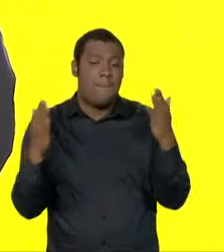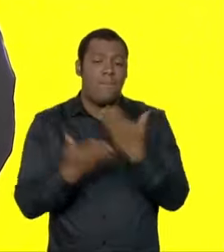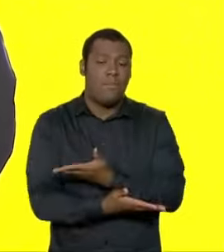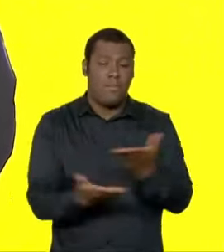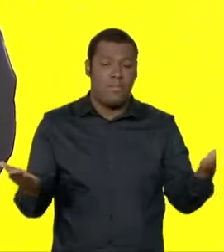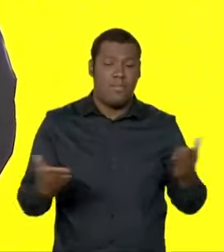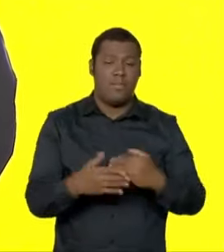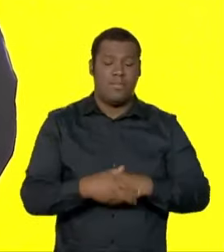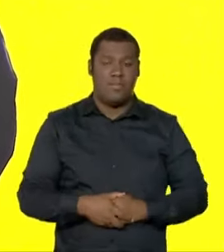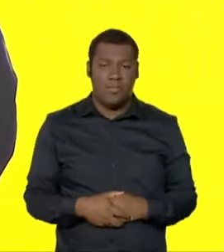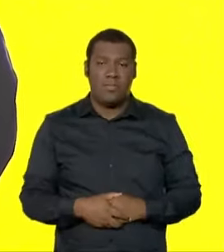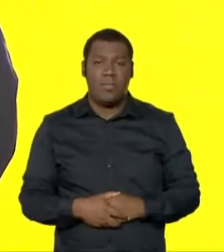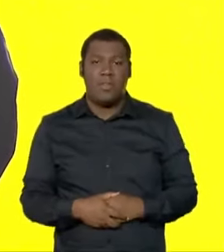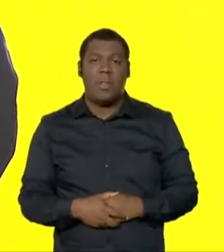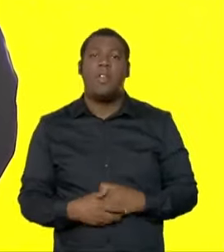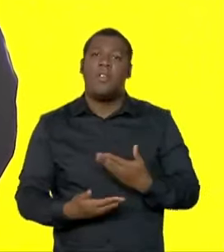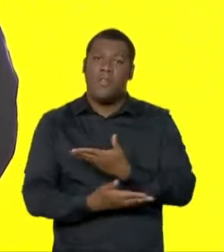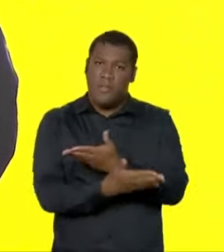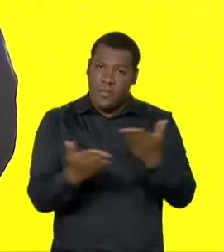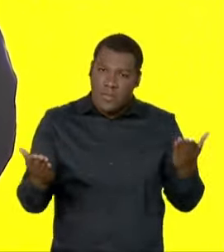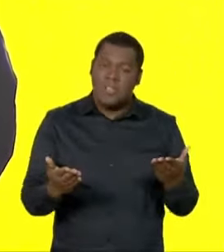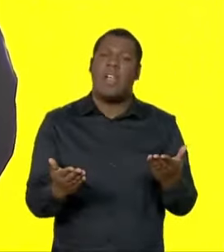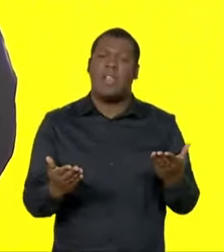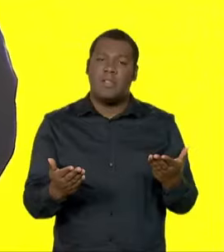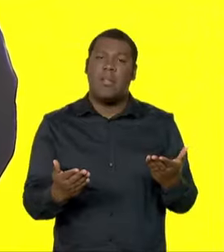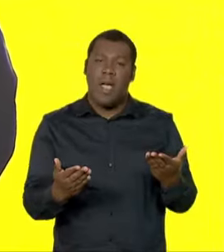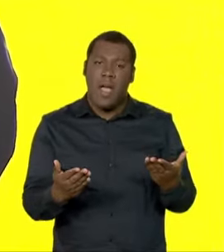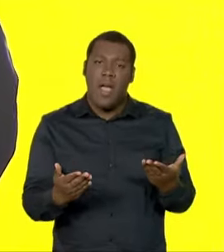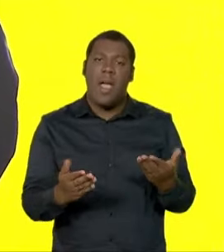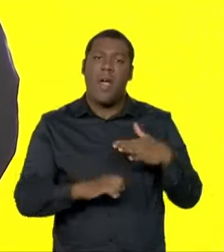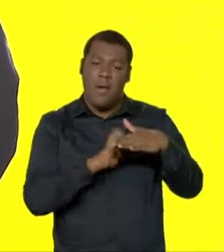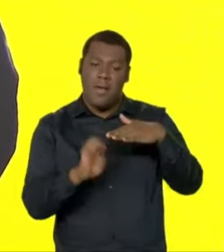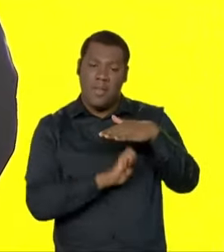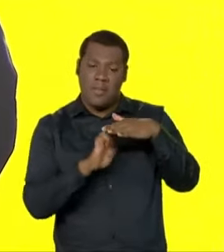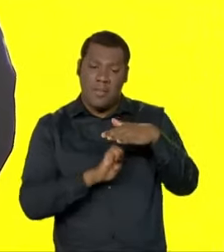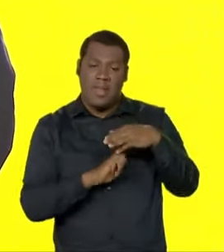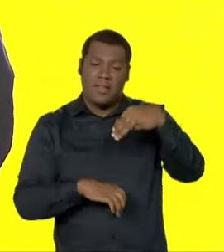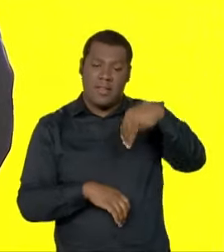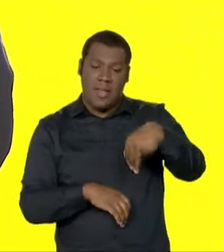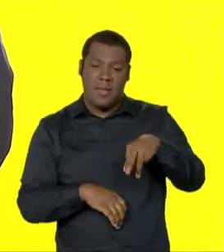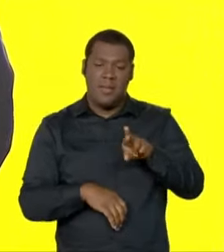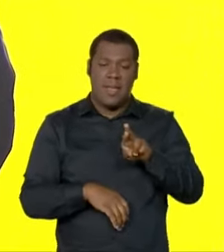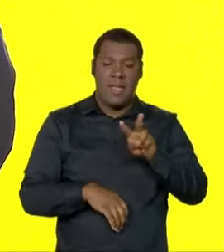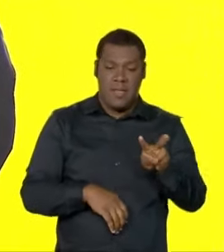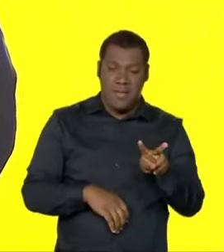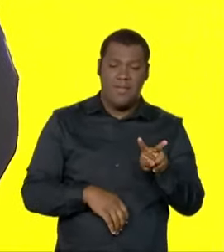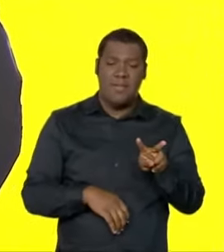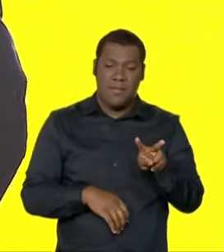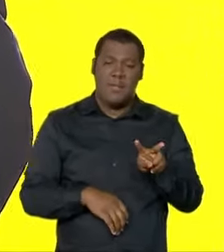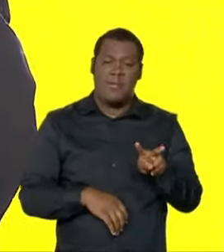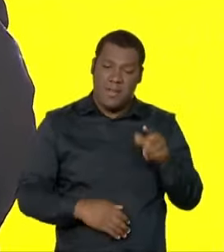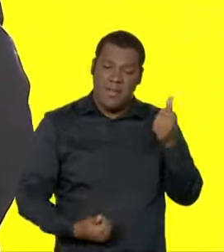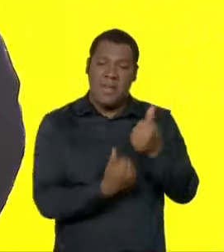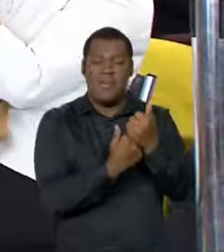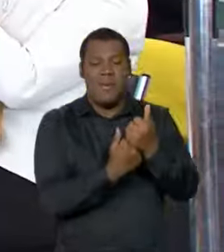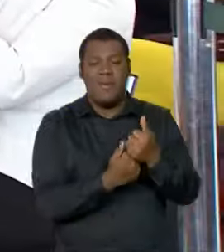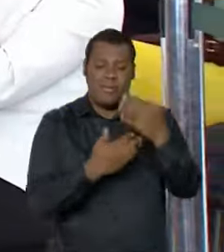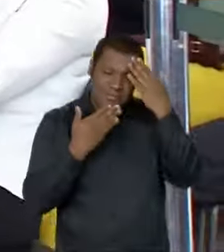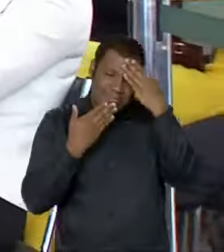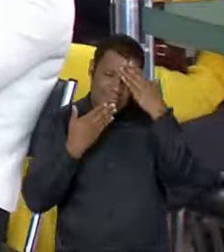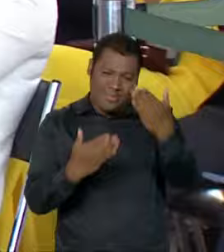pelo o apreço que vocês têm pela nossa indústria, o carinho que tem tratado ela, e vamos em frente, né, gente? Muito obrigado.